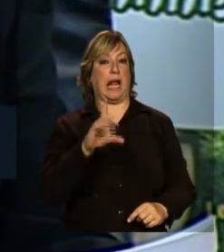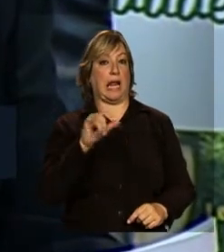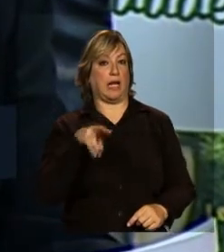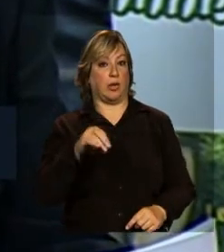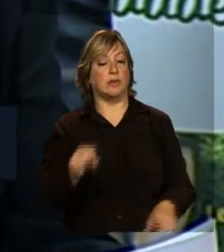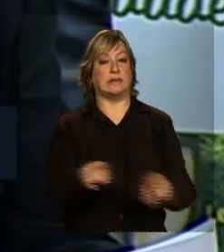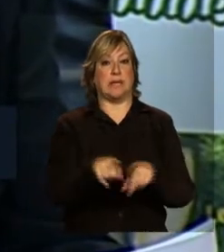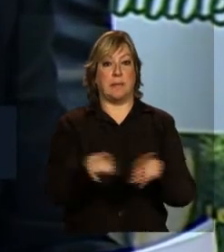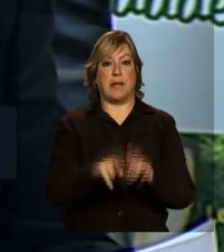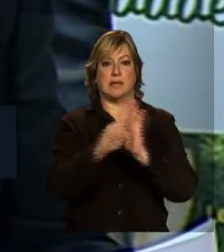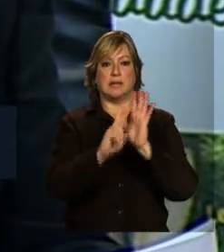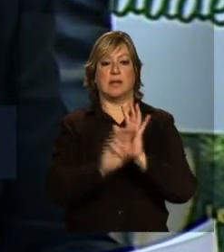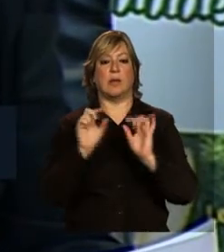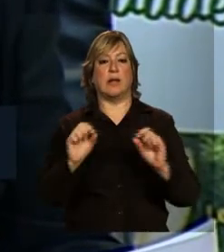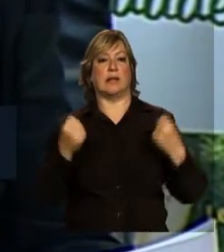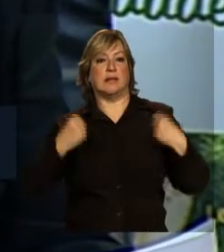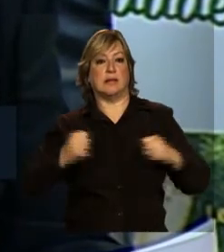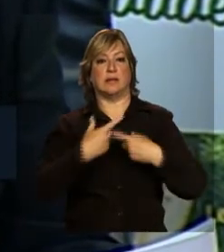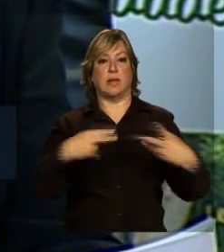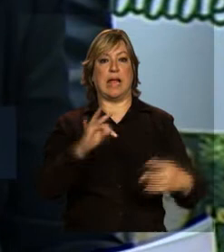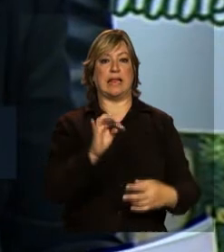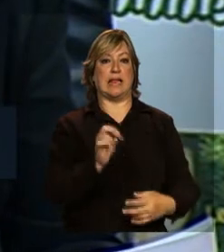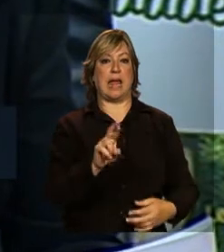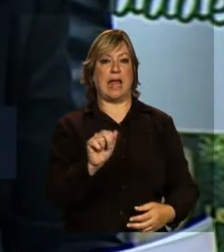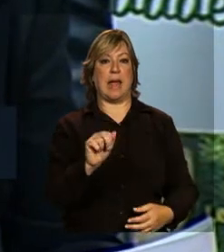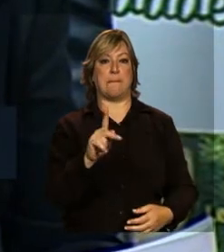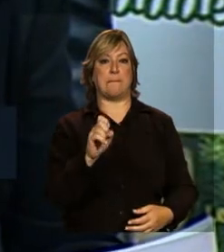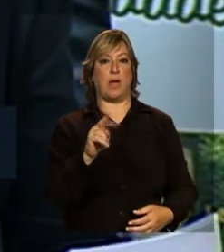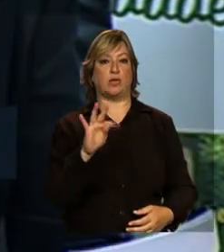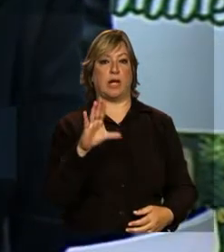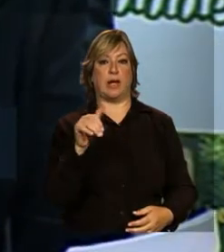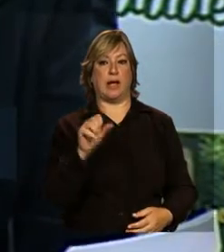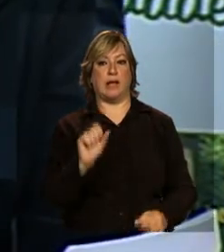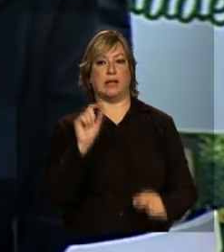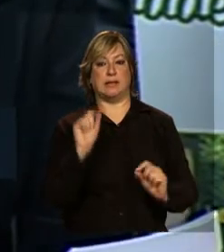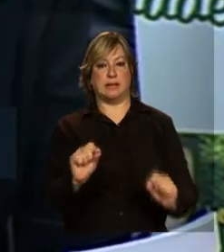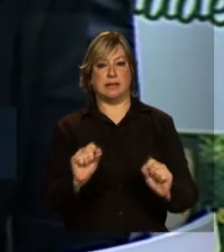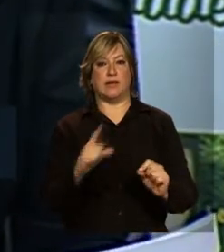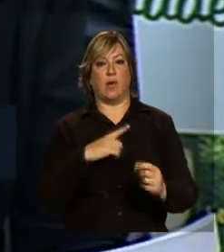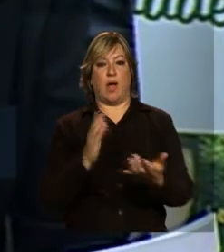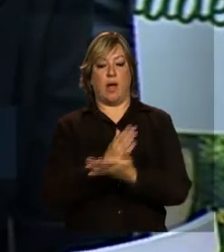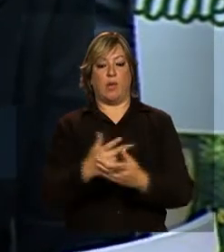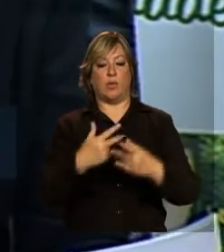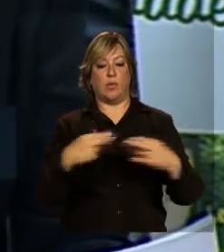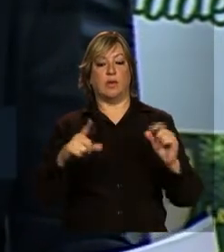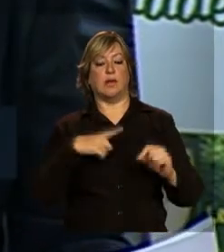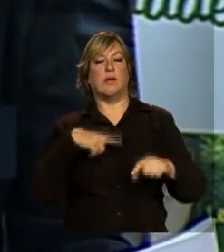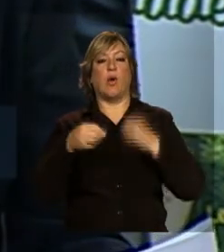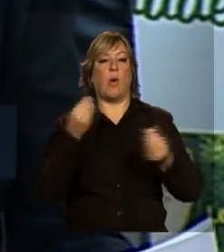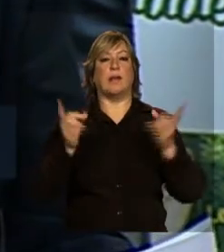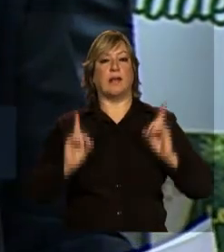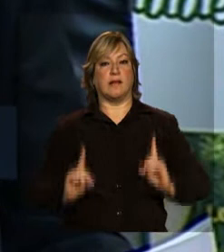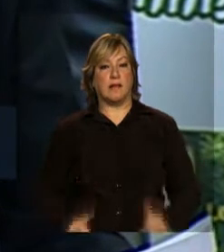diretrizes terapêuticas diante da especificidade de algumas condições de